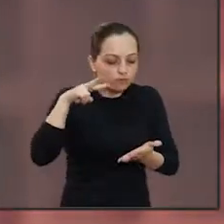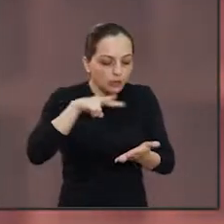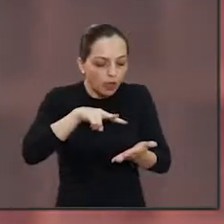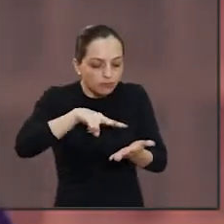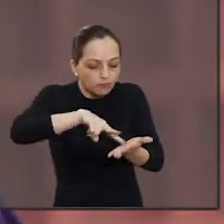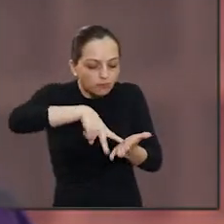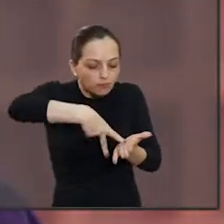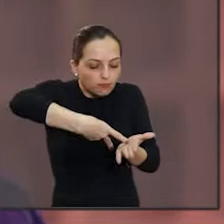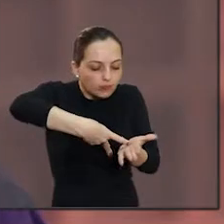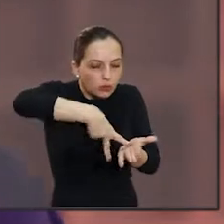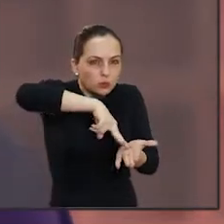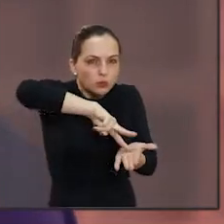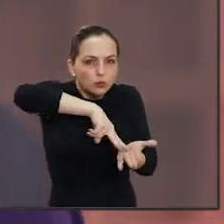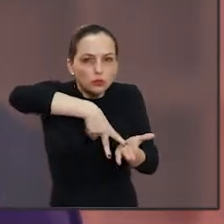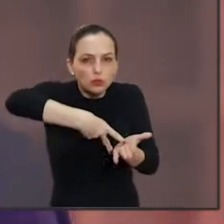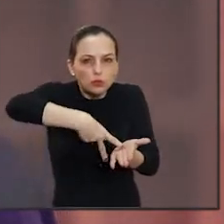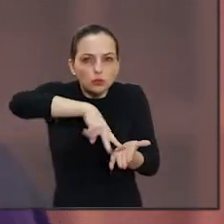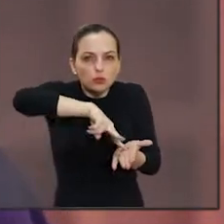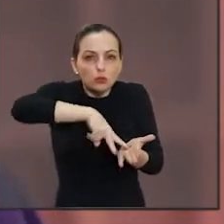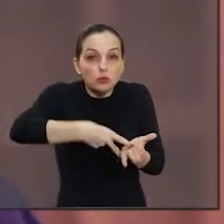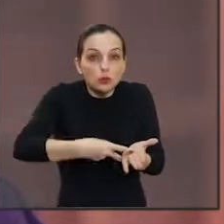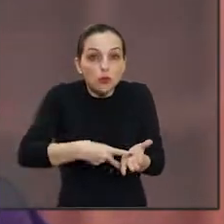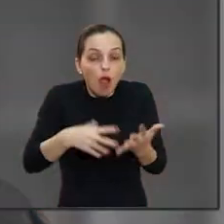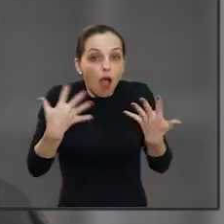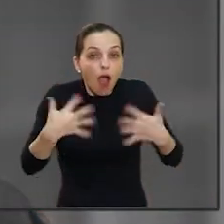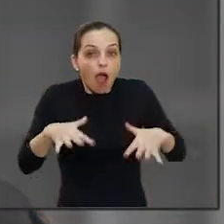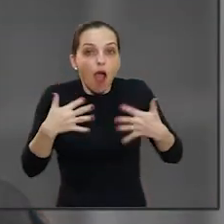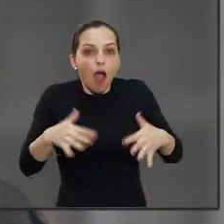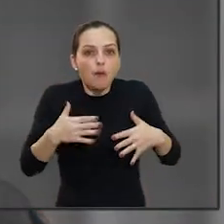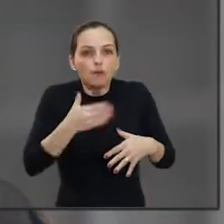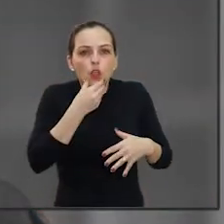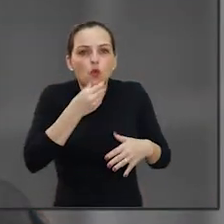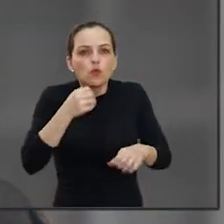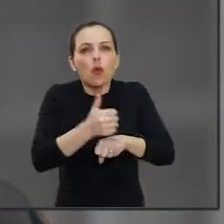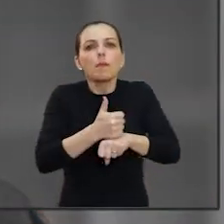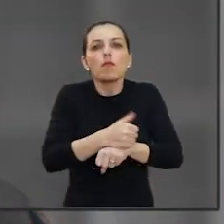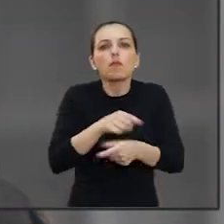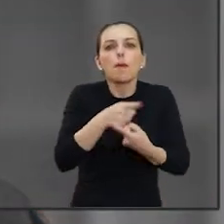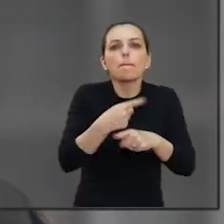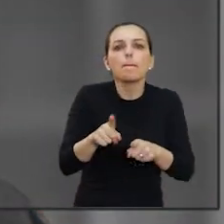o maestro do coral do meu pai falou: Braulio, ela precisa fazer balé.